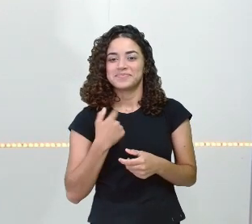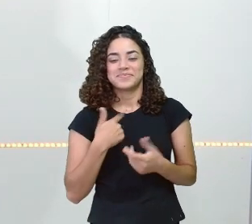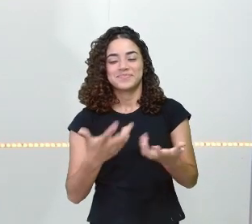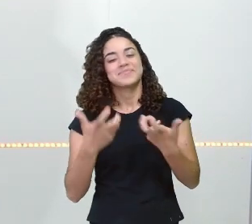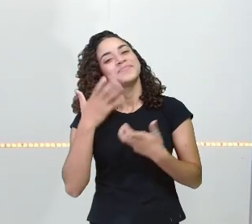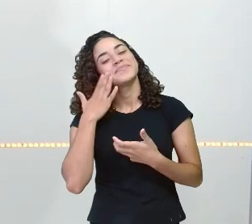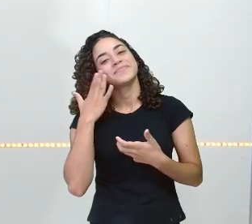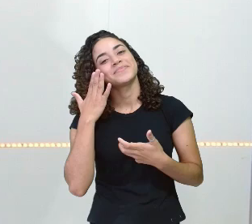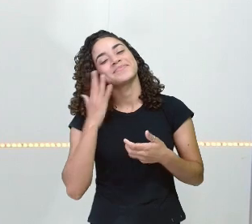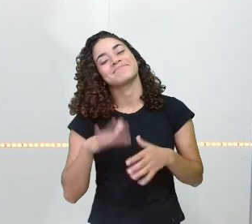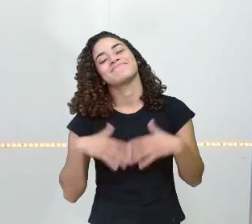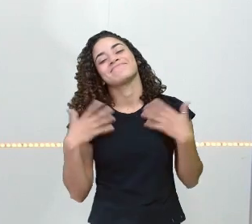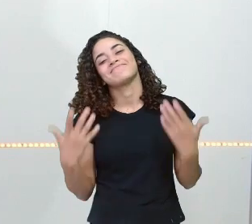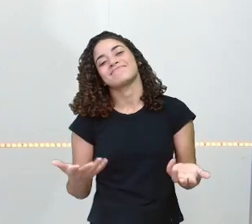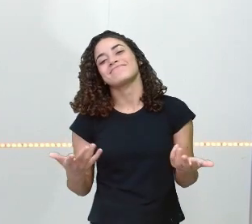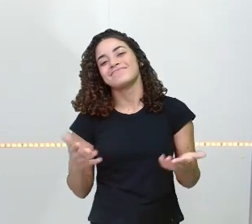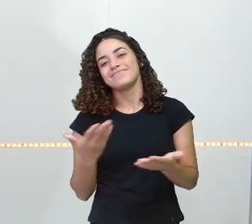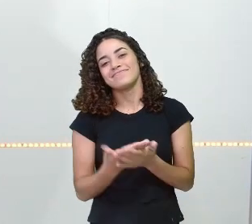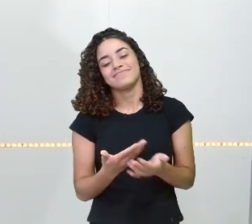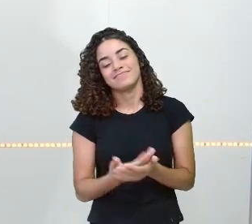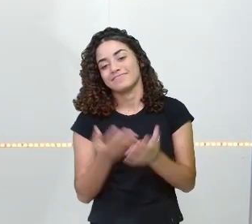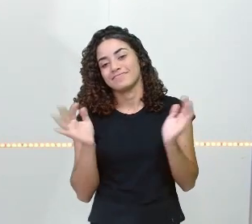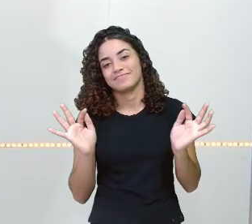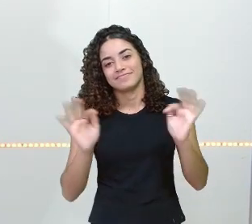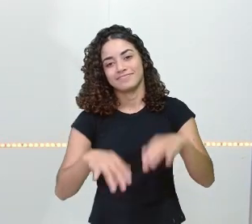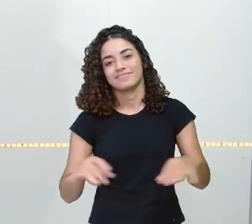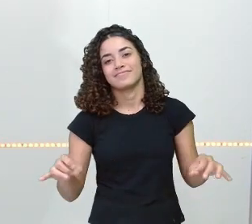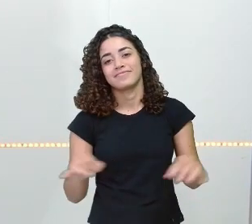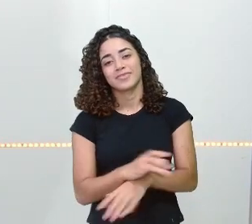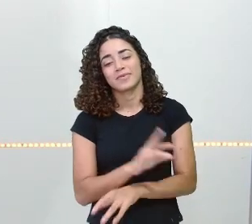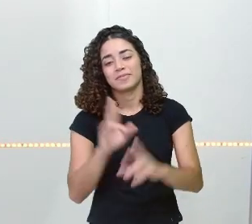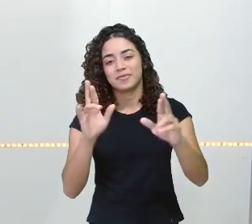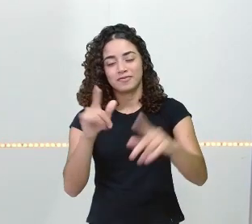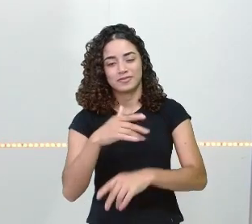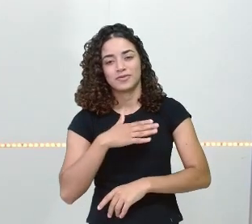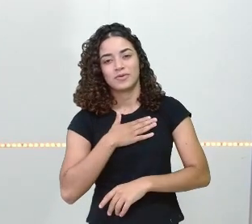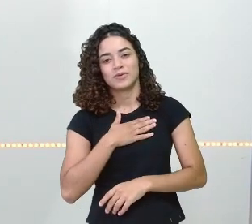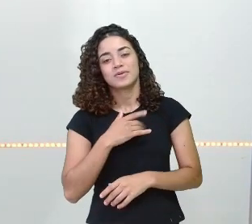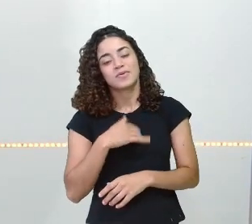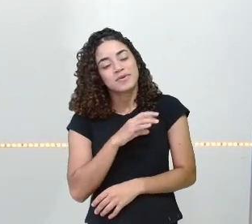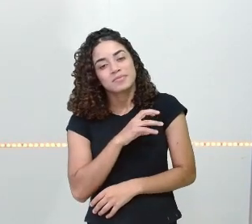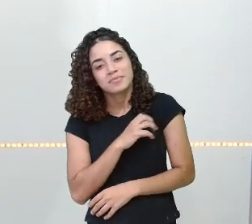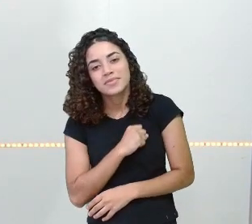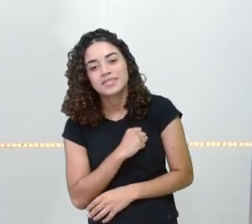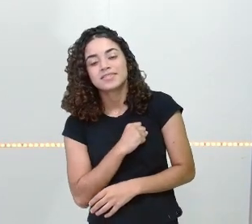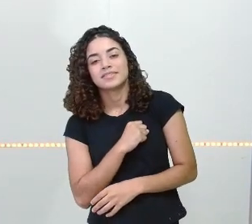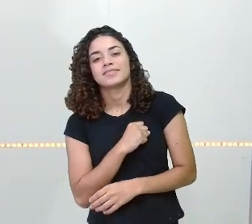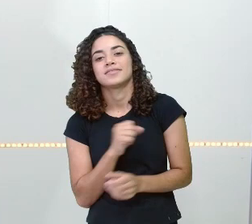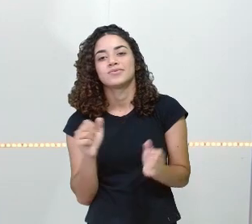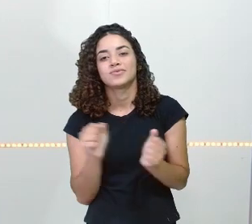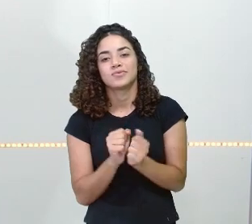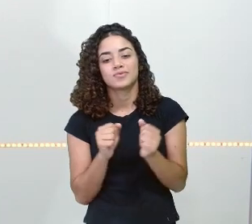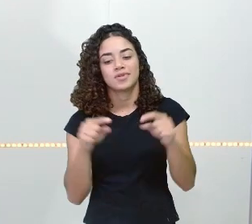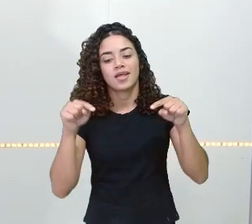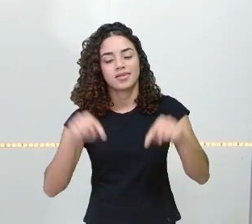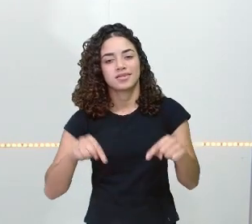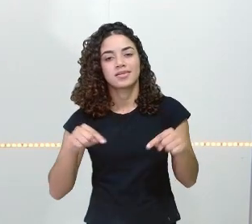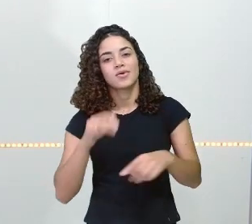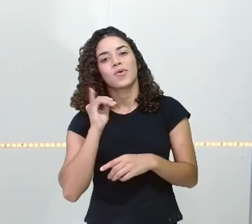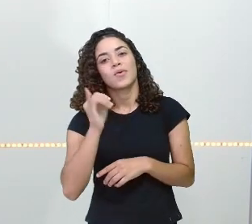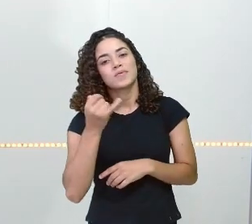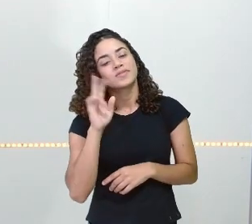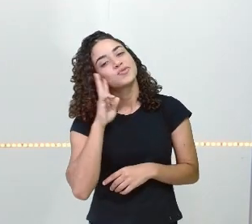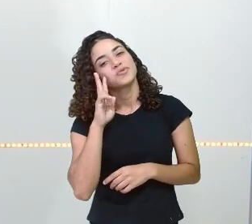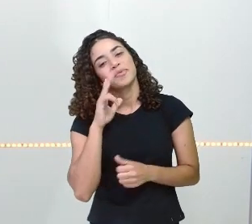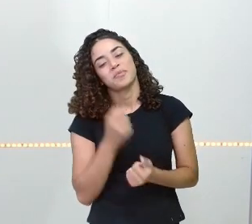hein? Gente, essa foi a aula de hoje. Espero que vocês tenham gostado muito. Amei, tá? Estar aqui, contar essa